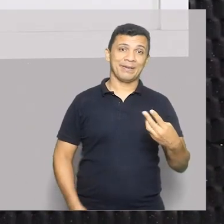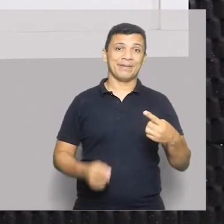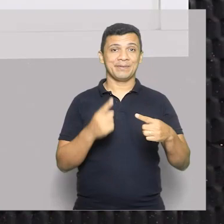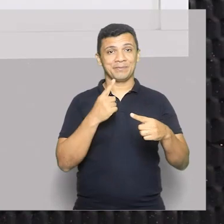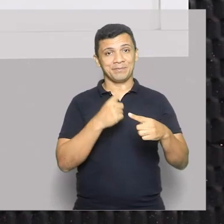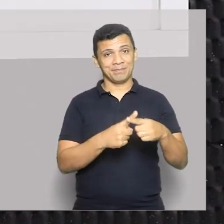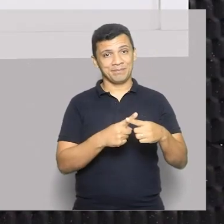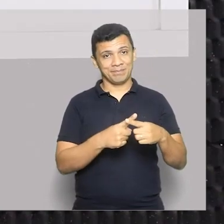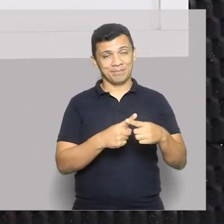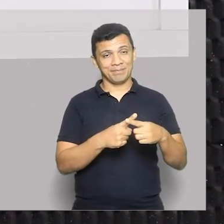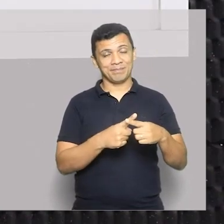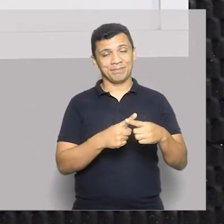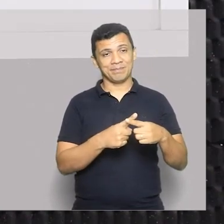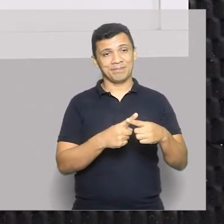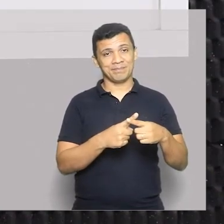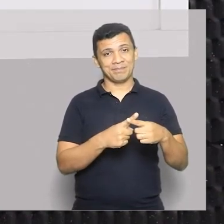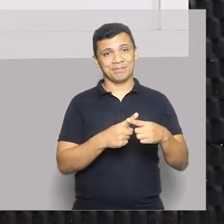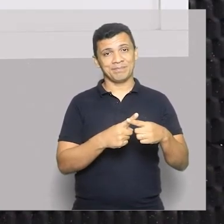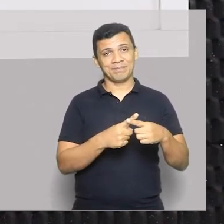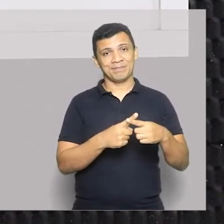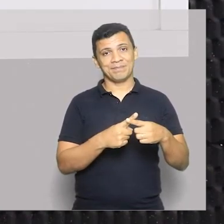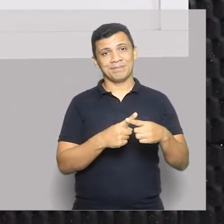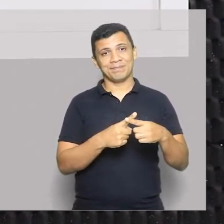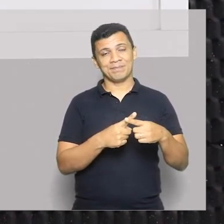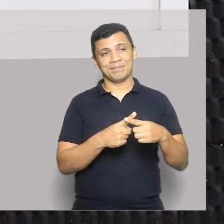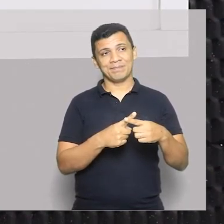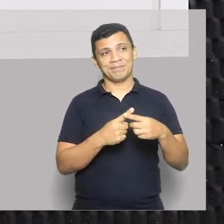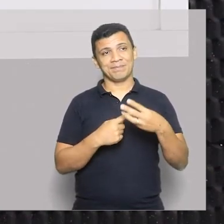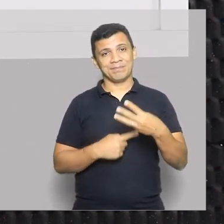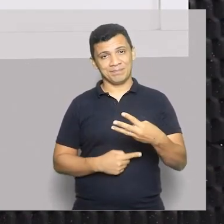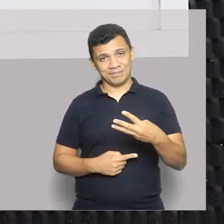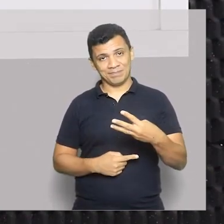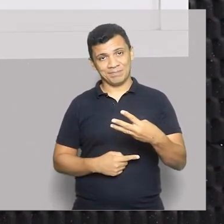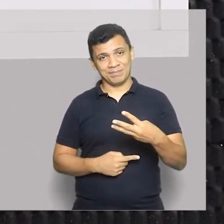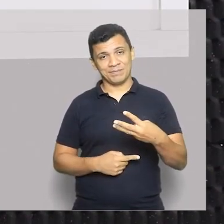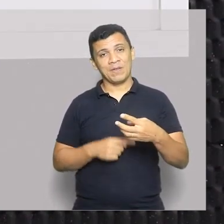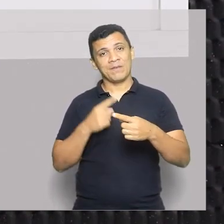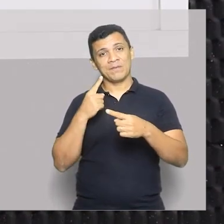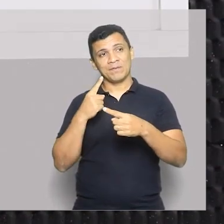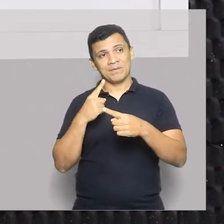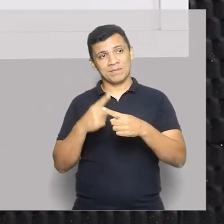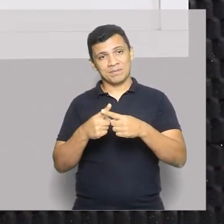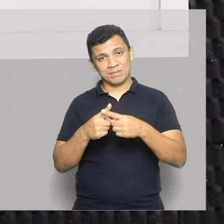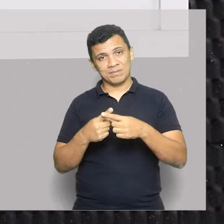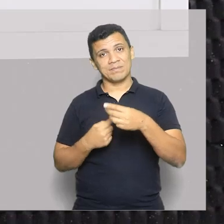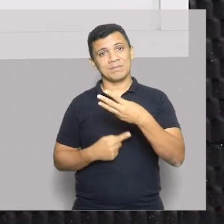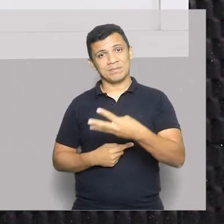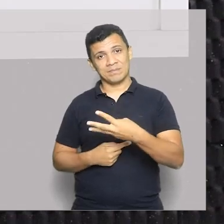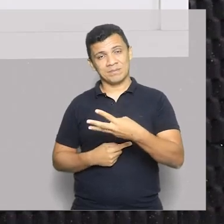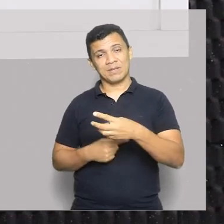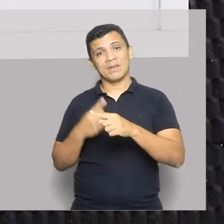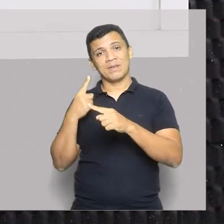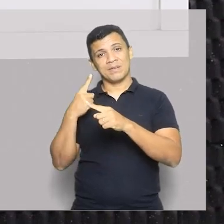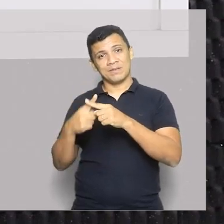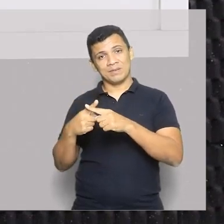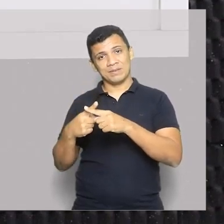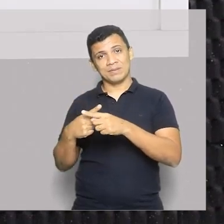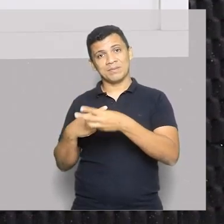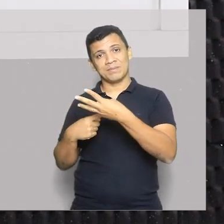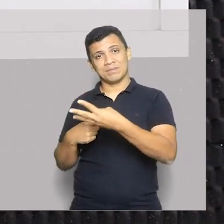termo que tem 3 aqui. Ó. 3 vezes 3 vezes 3 vezes